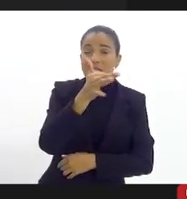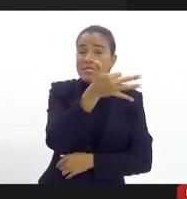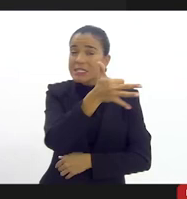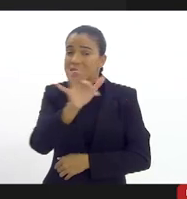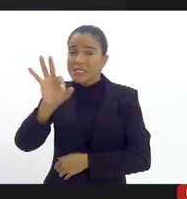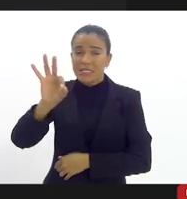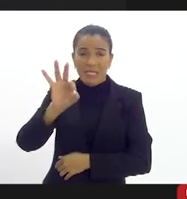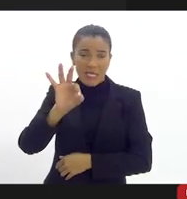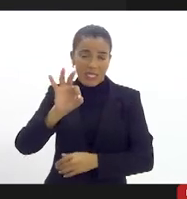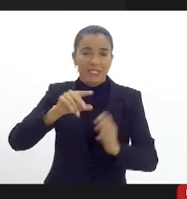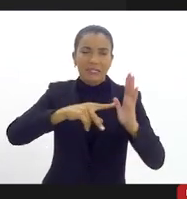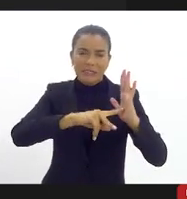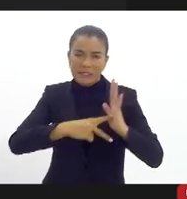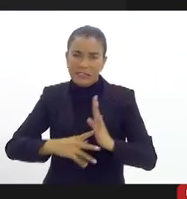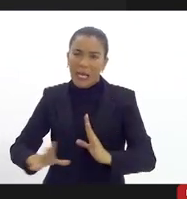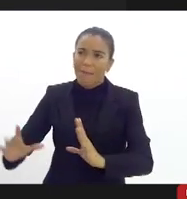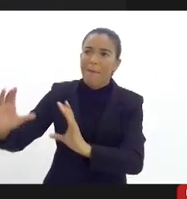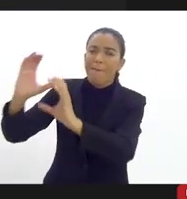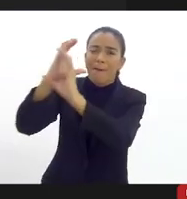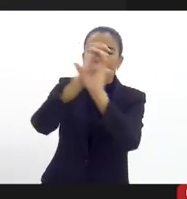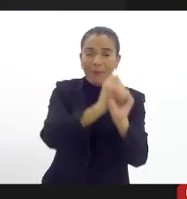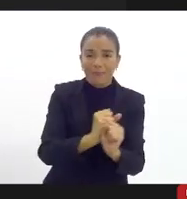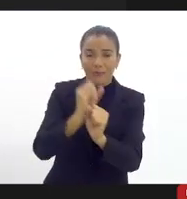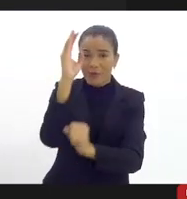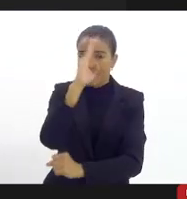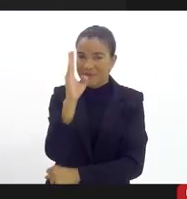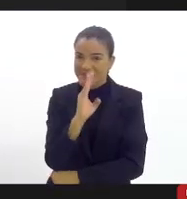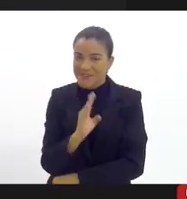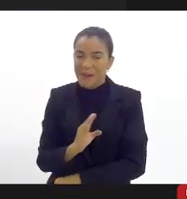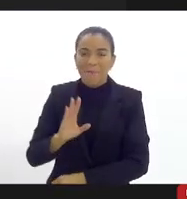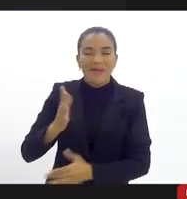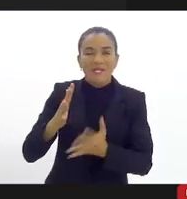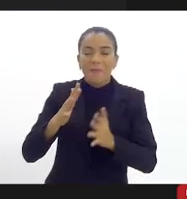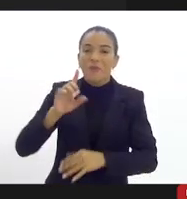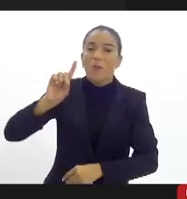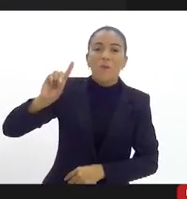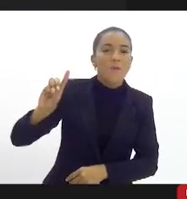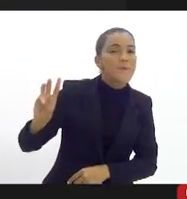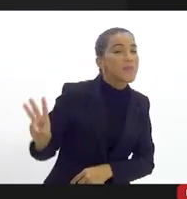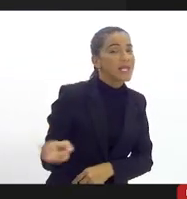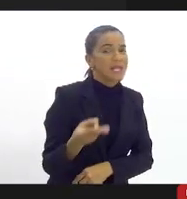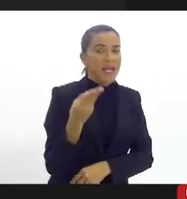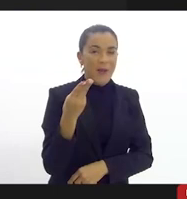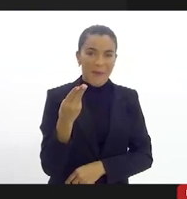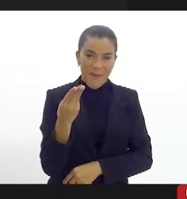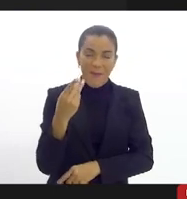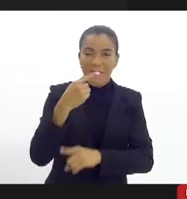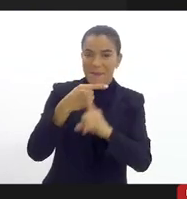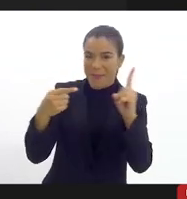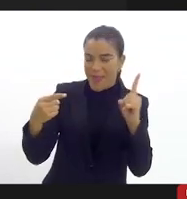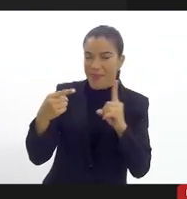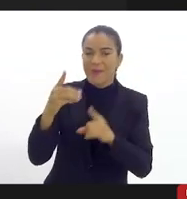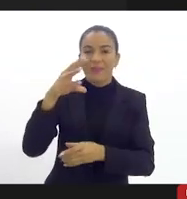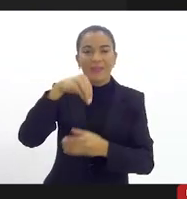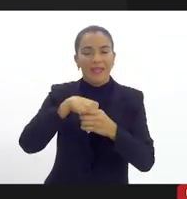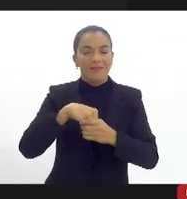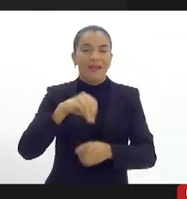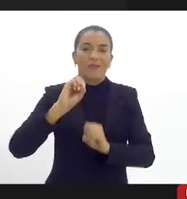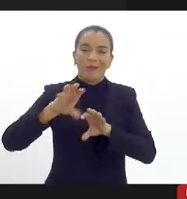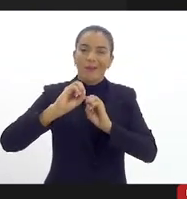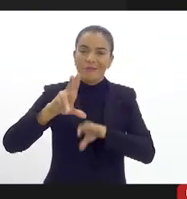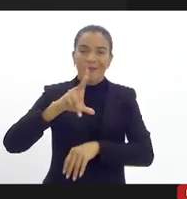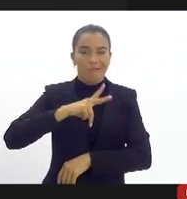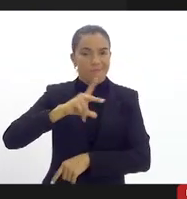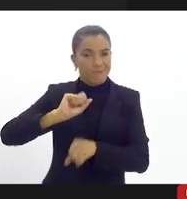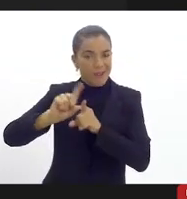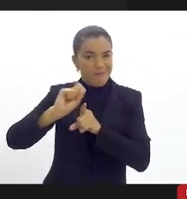e federações de todo o Brasil nós representamos em torno de um milhão e meio de trabalhadores da educação privada em nosso país